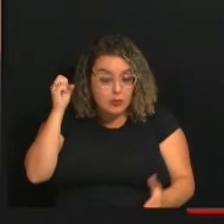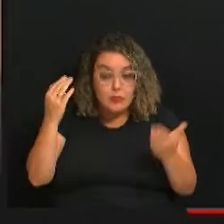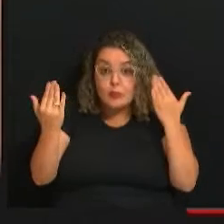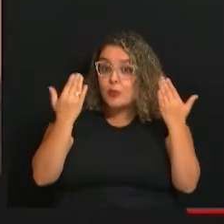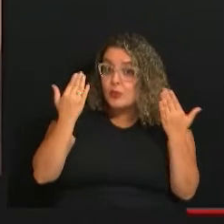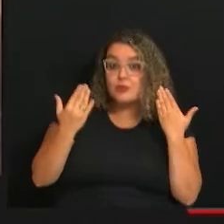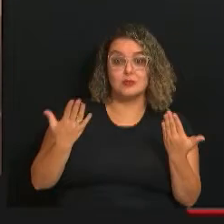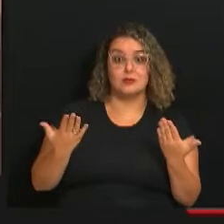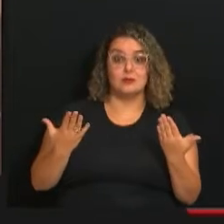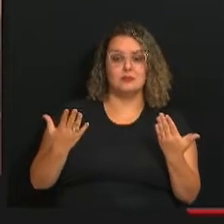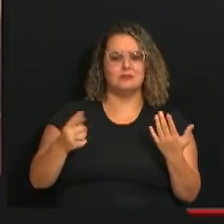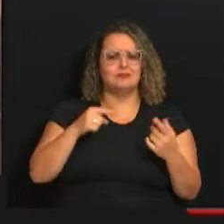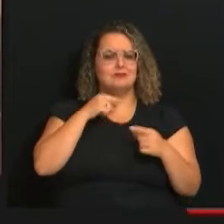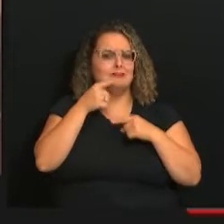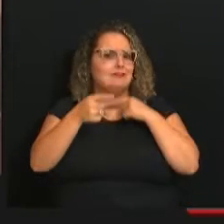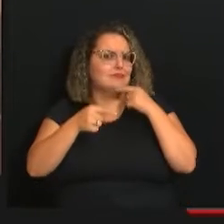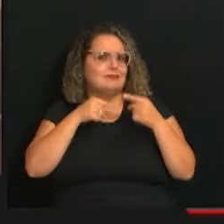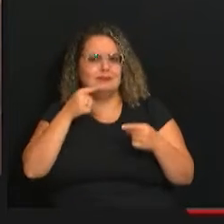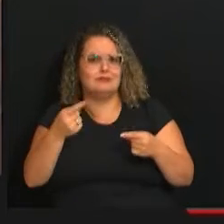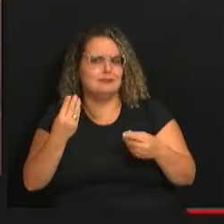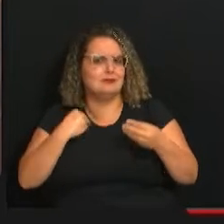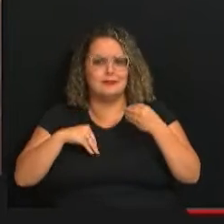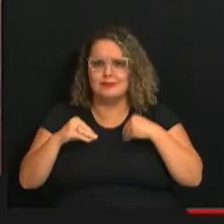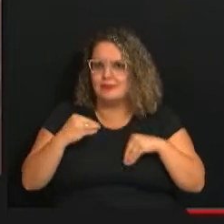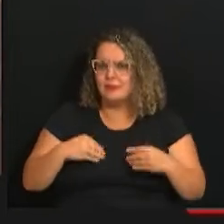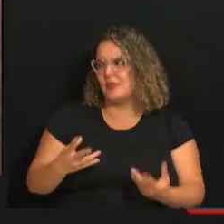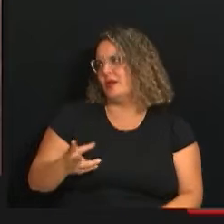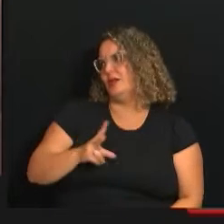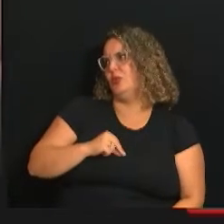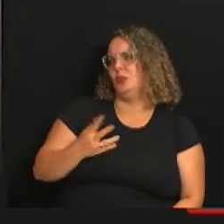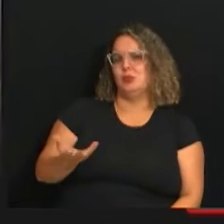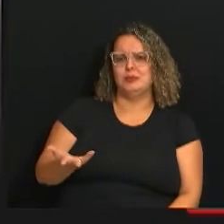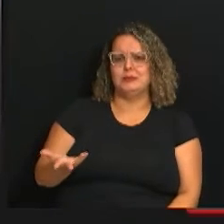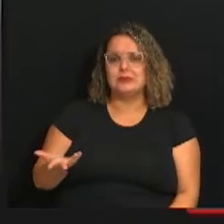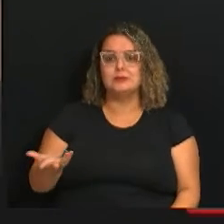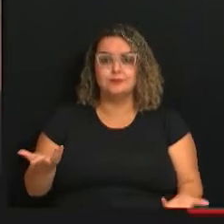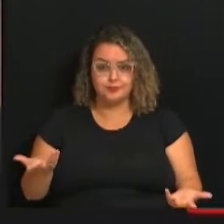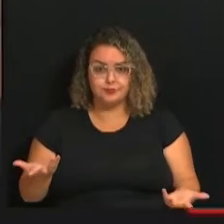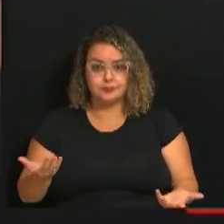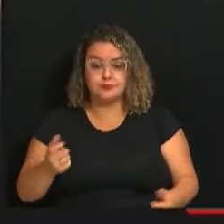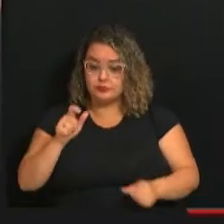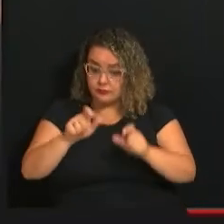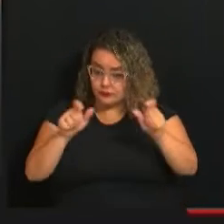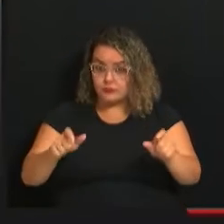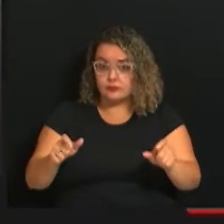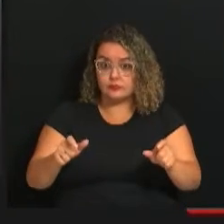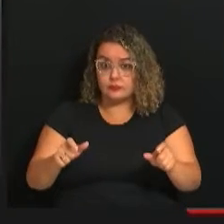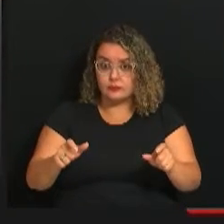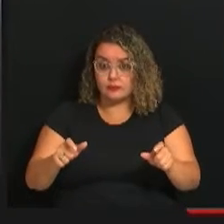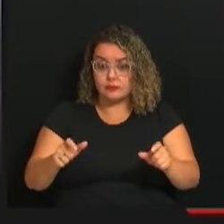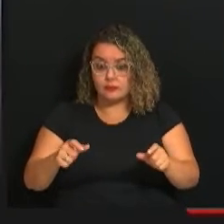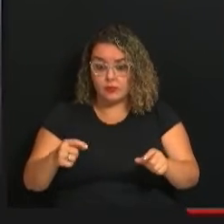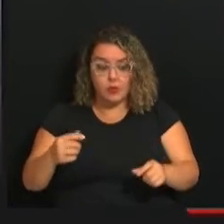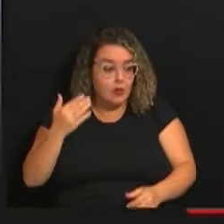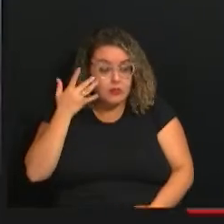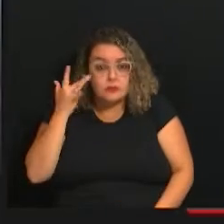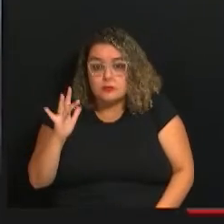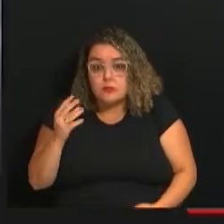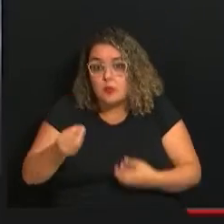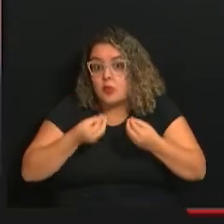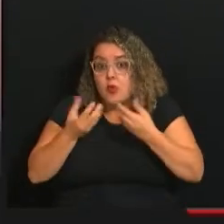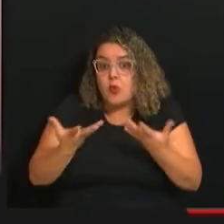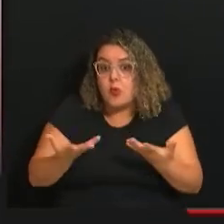aqui a capa, Um Caso de Bipolaridade, eu escrevi em razão